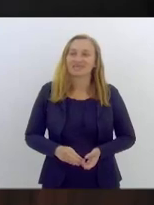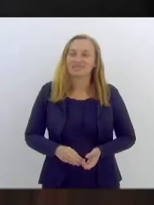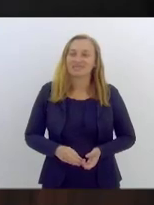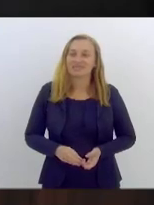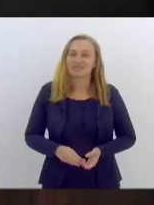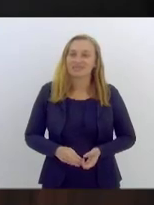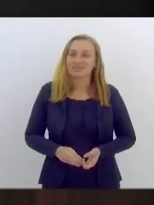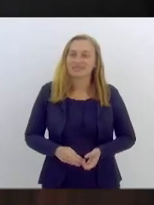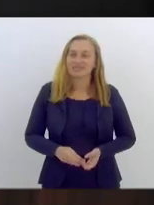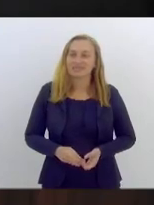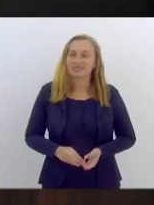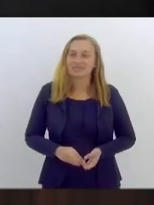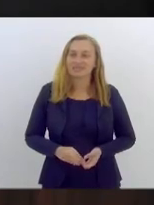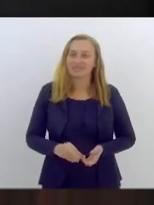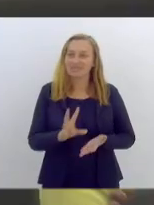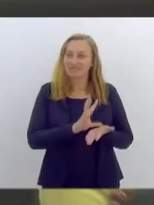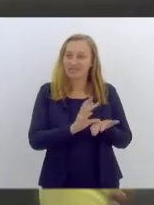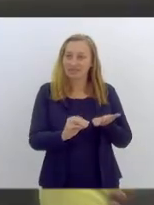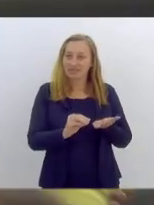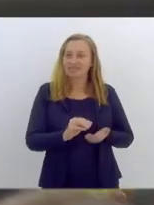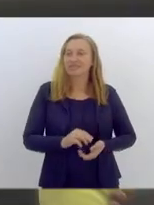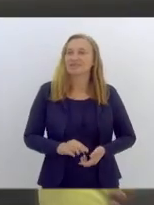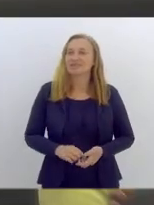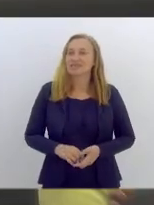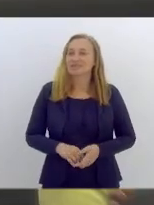Vamos à pauta.